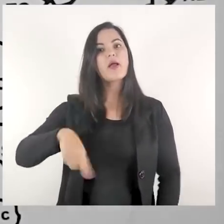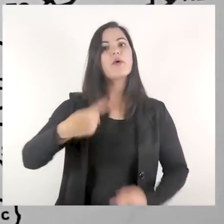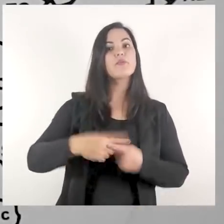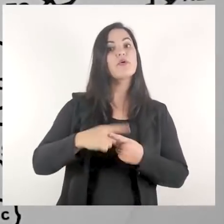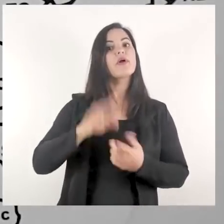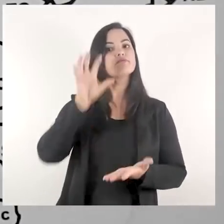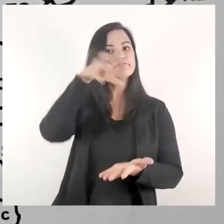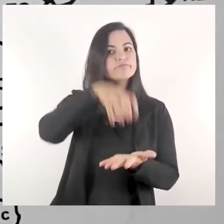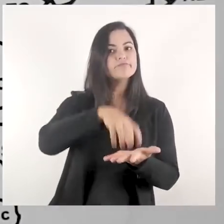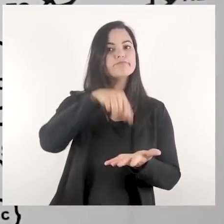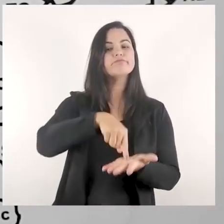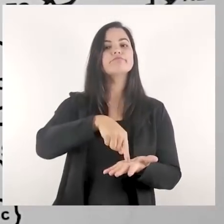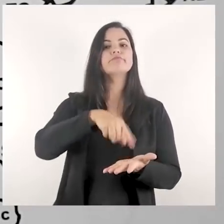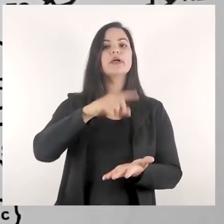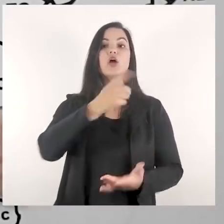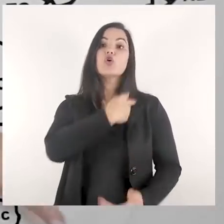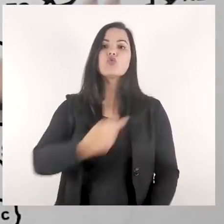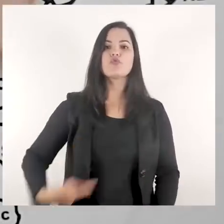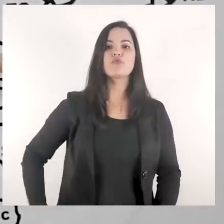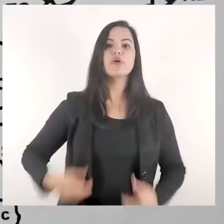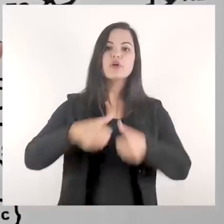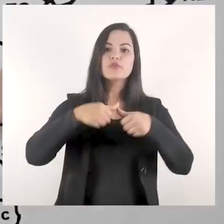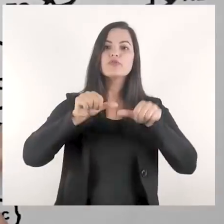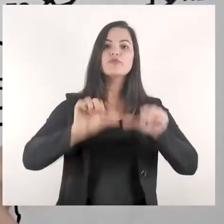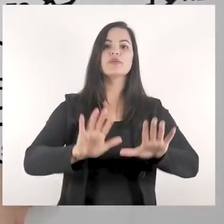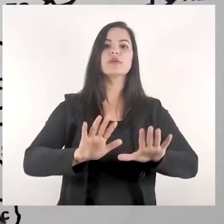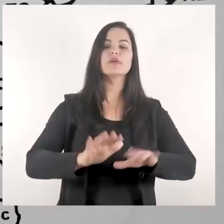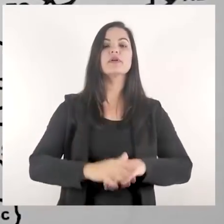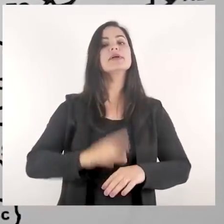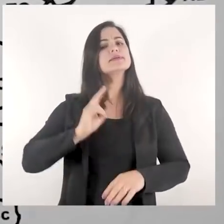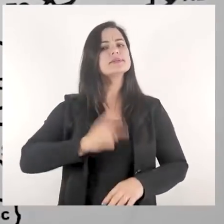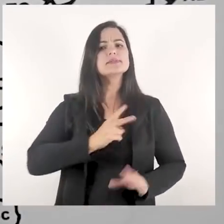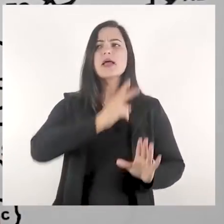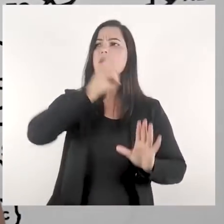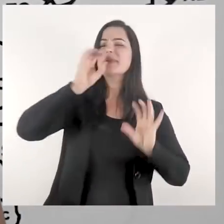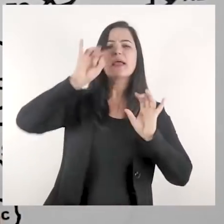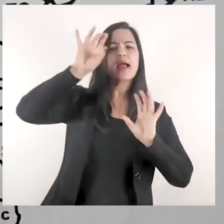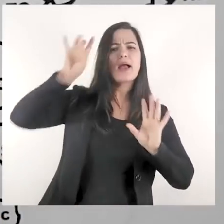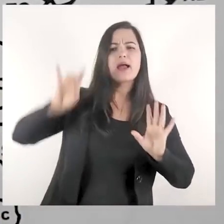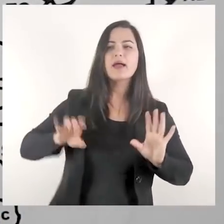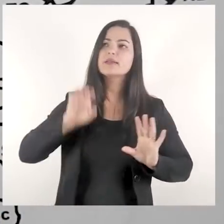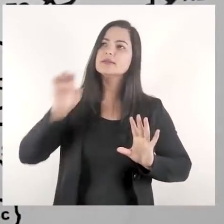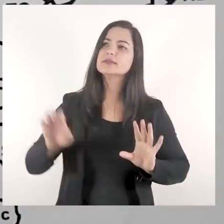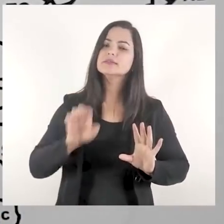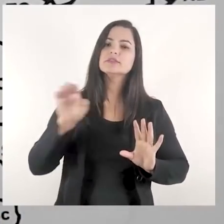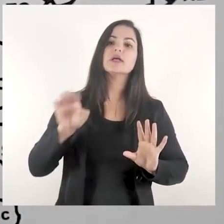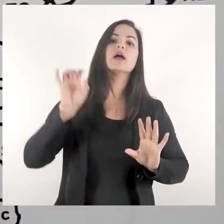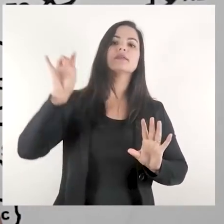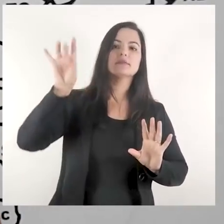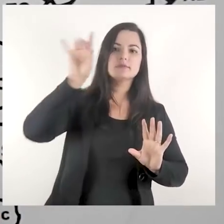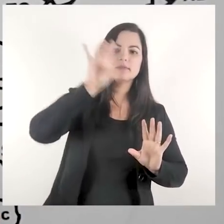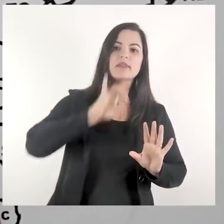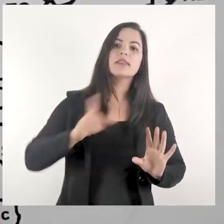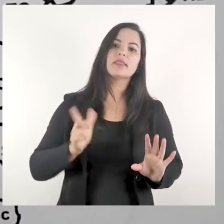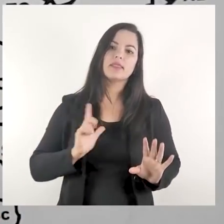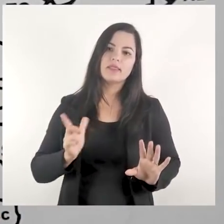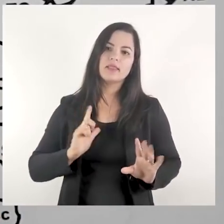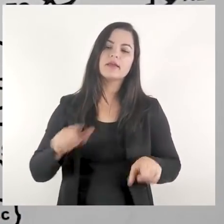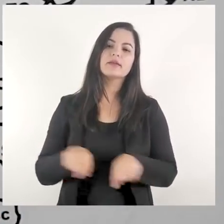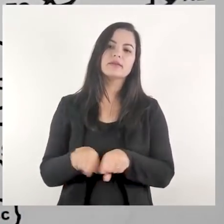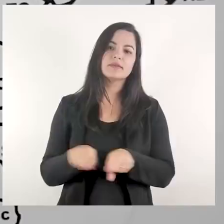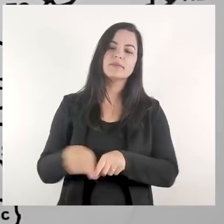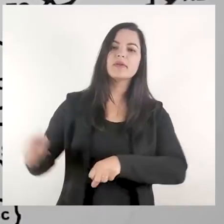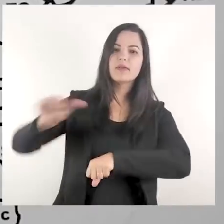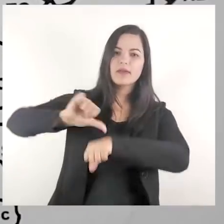do estado do Mato Grosso. E assim funciona para todos os estados que nós temos no nosso